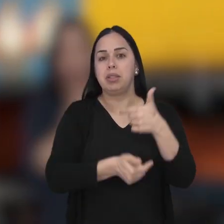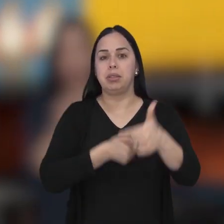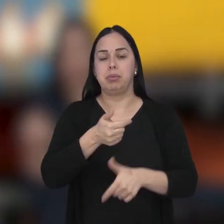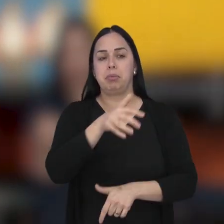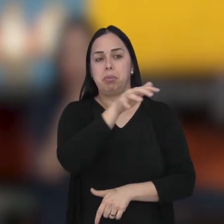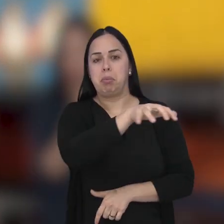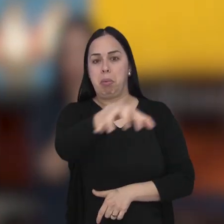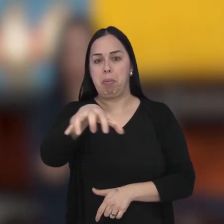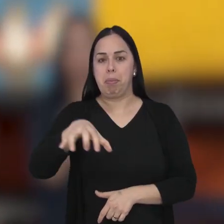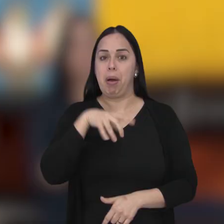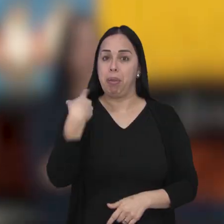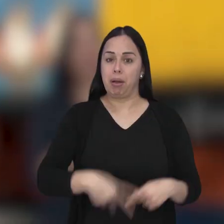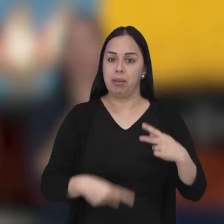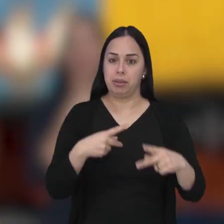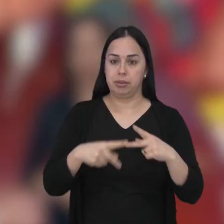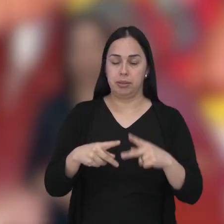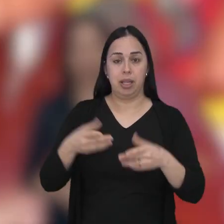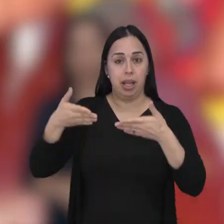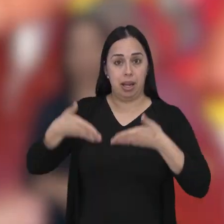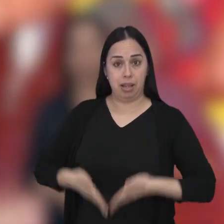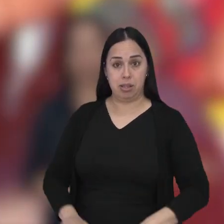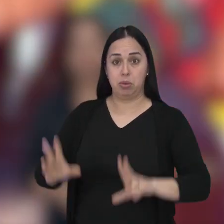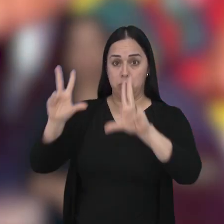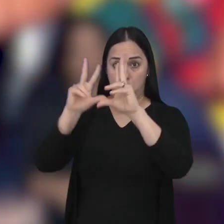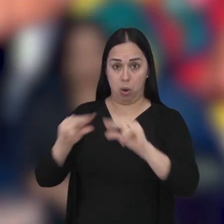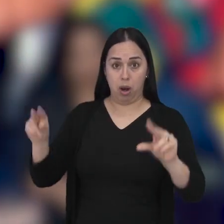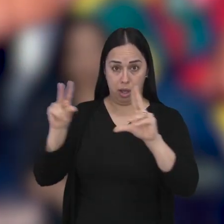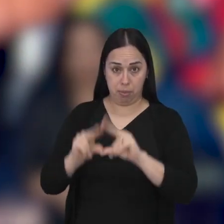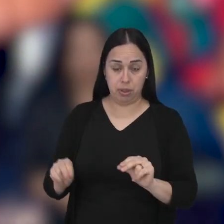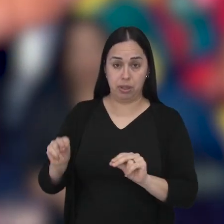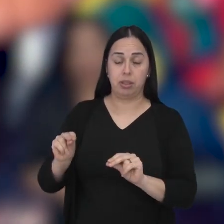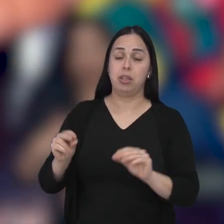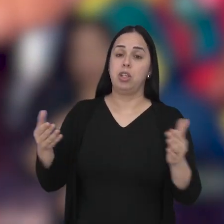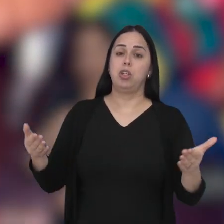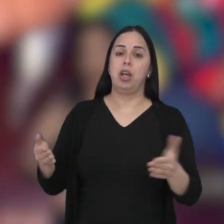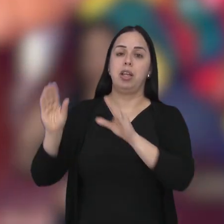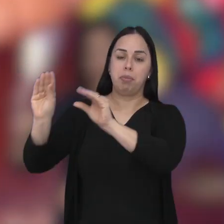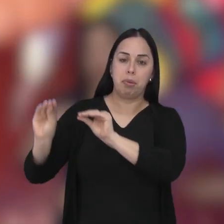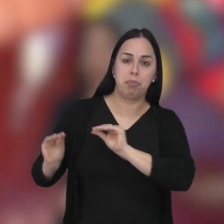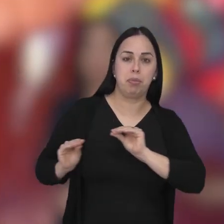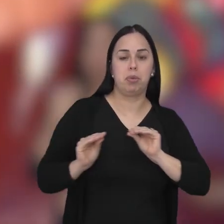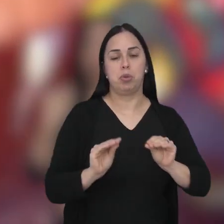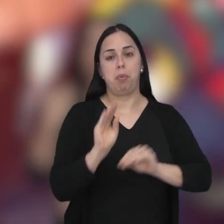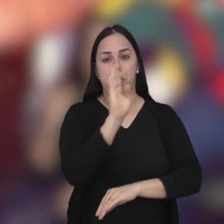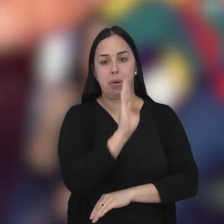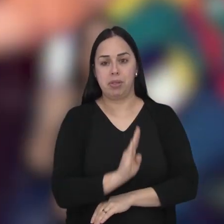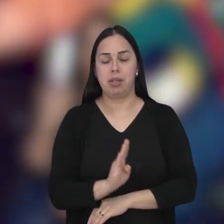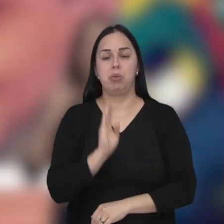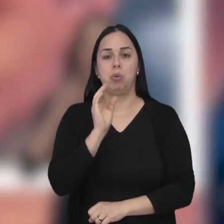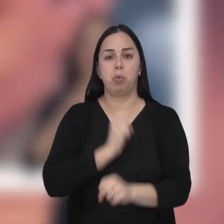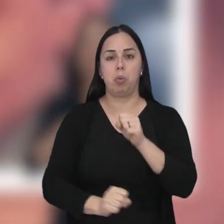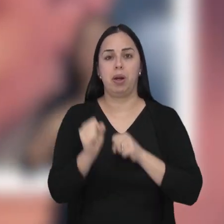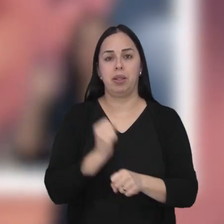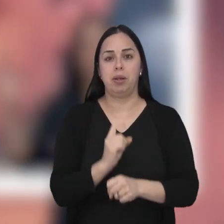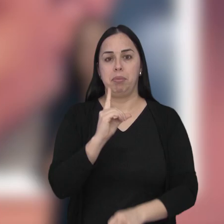em várias regiões da cidade. Nascido no Líbano, o homenageado veio com a família para o Brasil